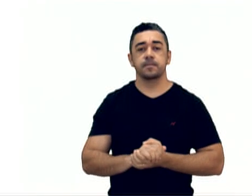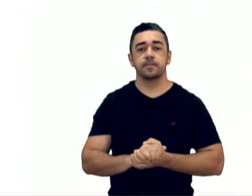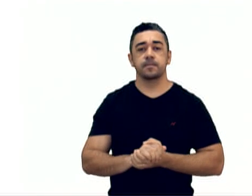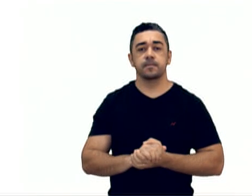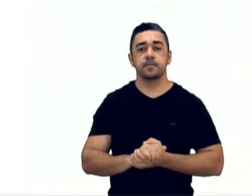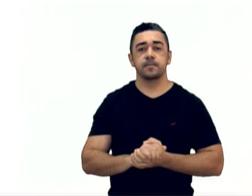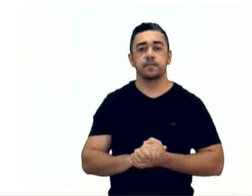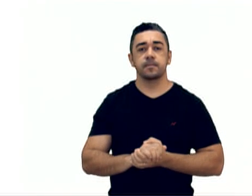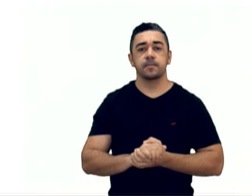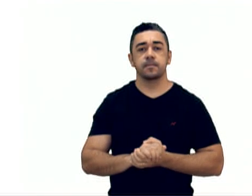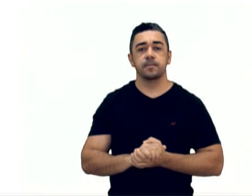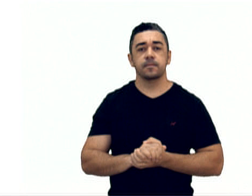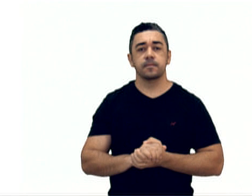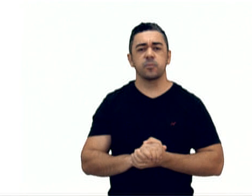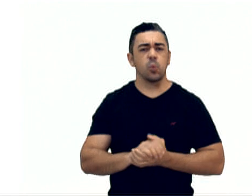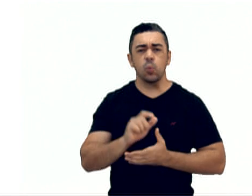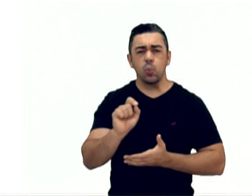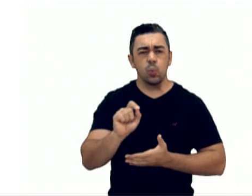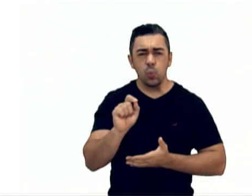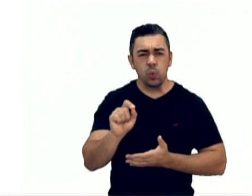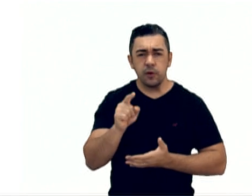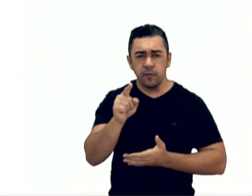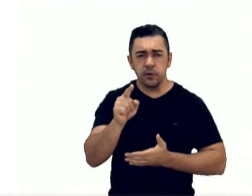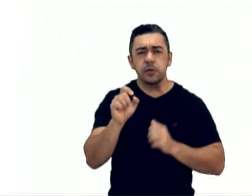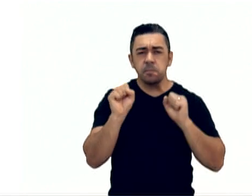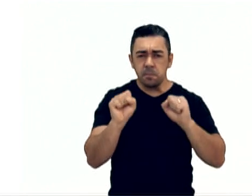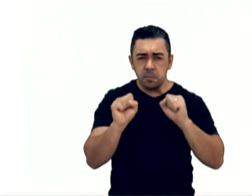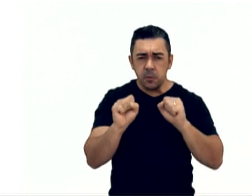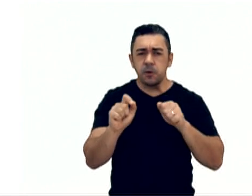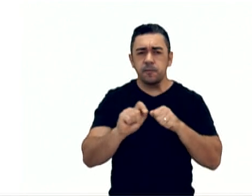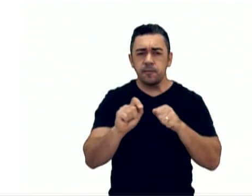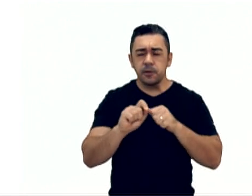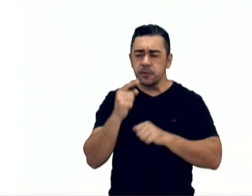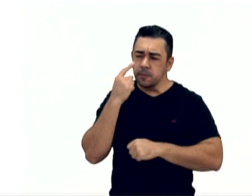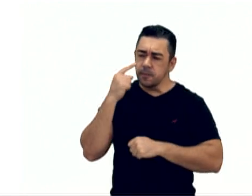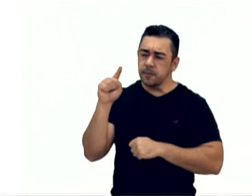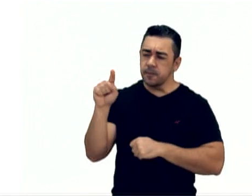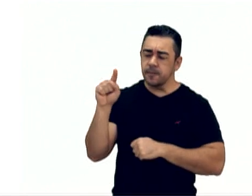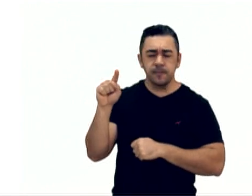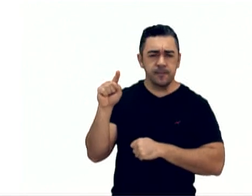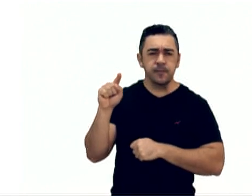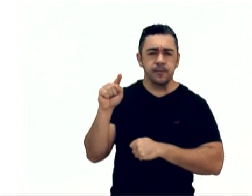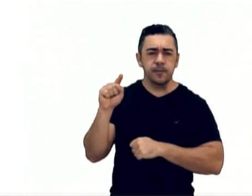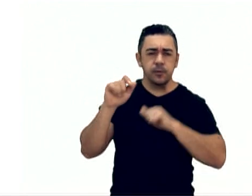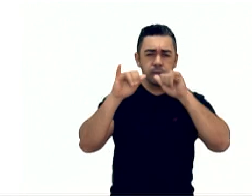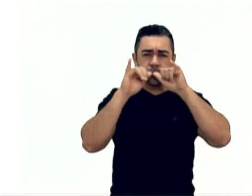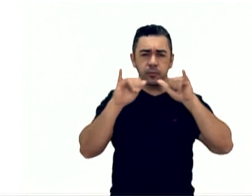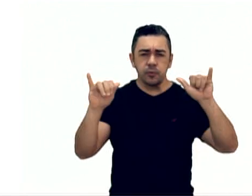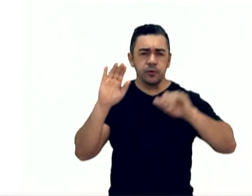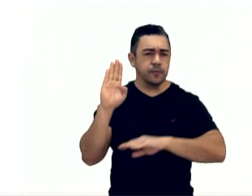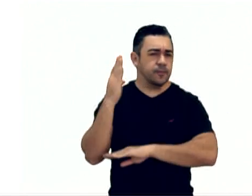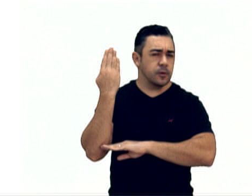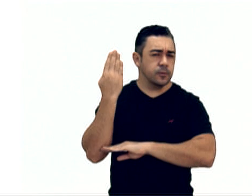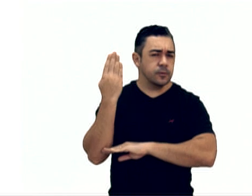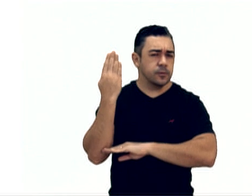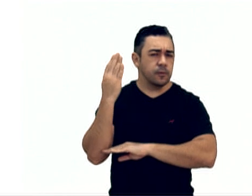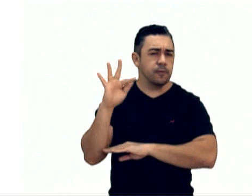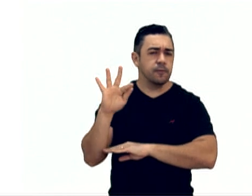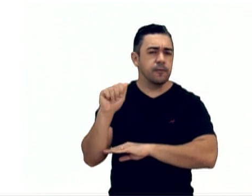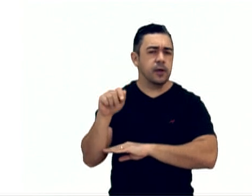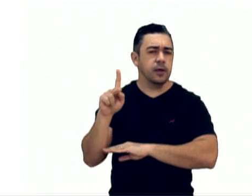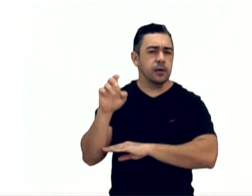fake news? O que você poderia fazer com uma fake news? Ou o que você deveria fazer com uma fake news?